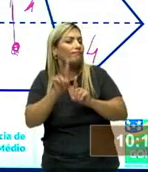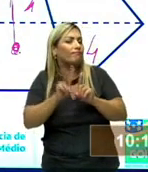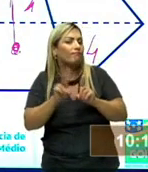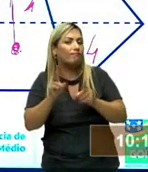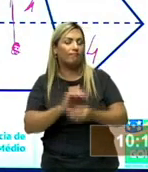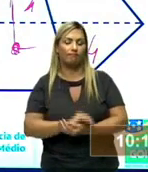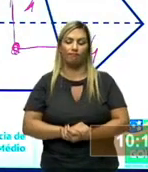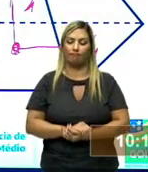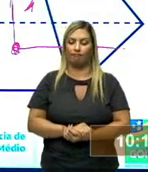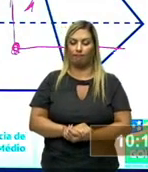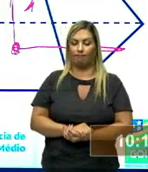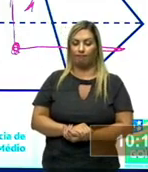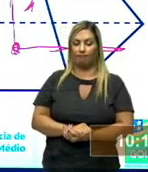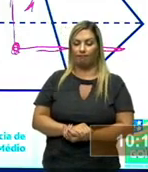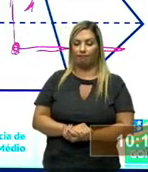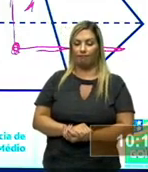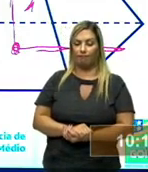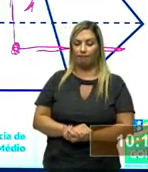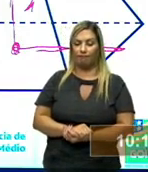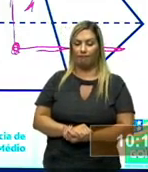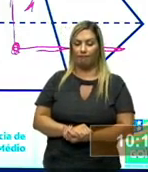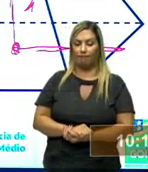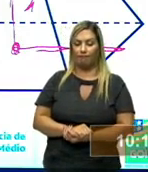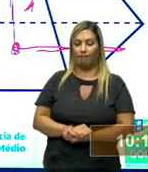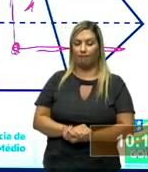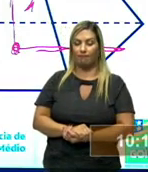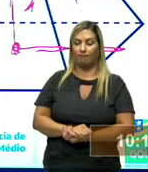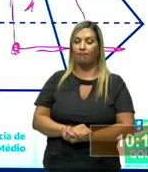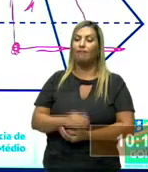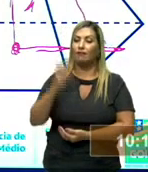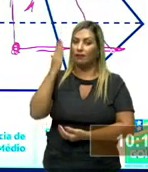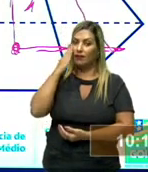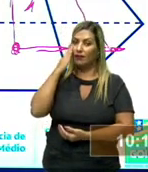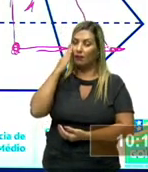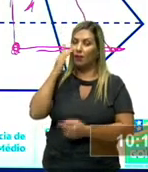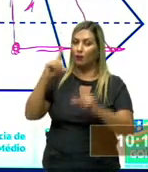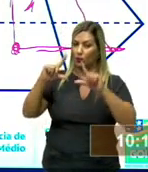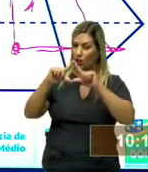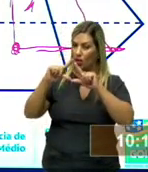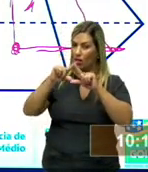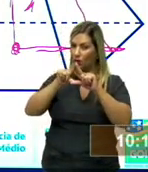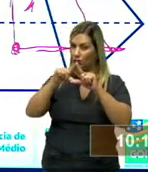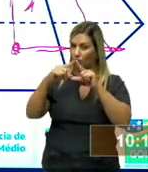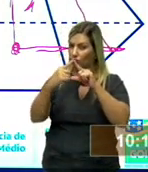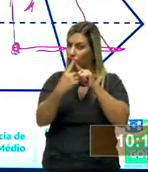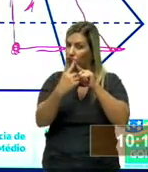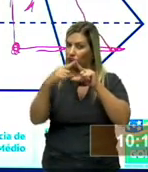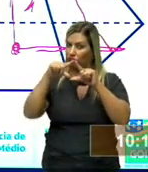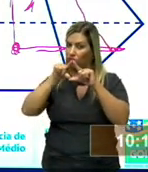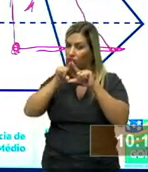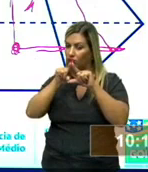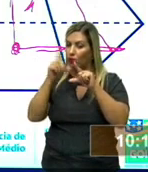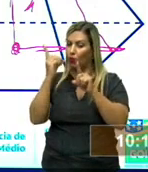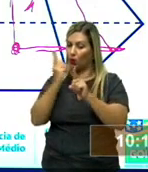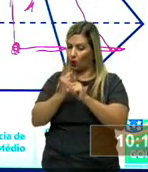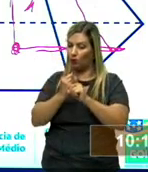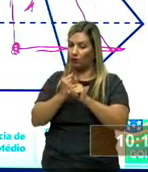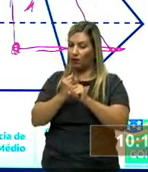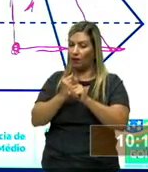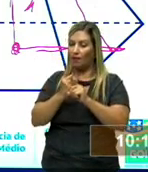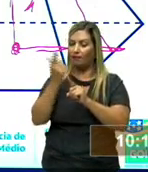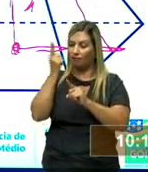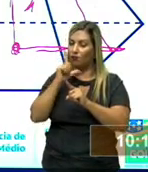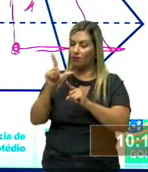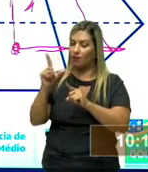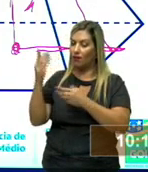então vamos fazer o seguinte se aqui eu tenho condições por ser um triângulo equilátero eu tenho condições de achar esse